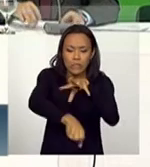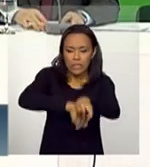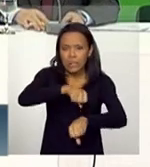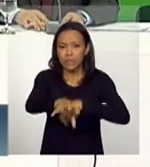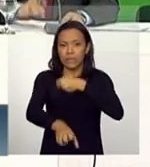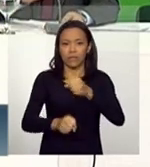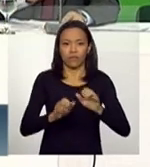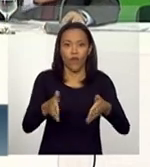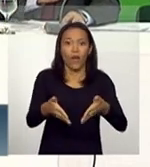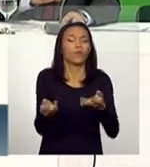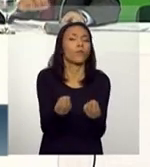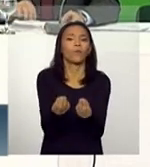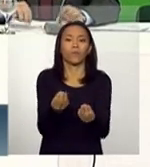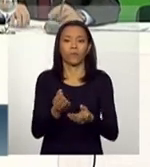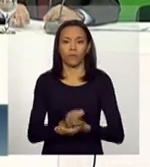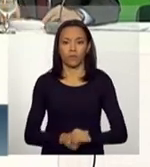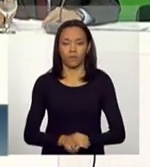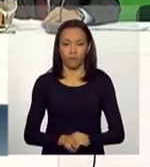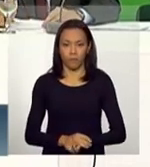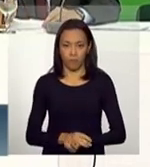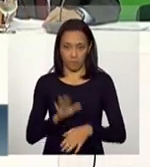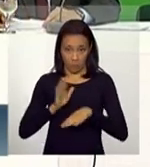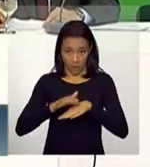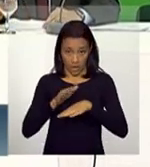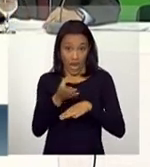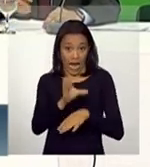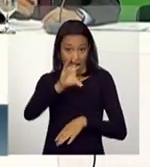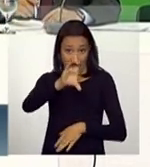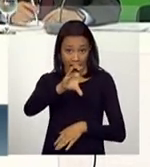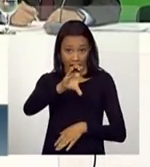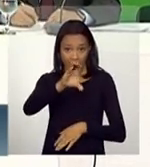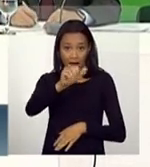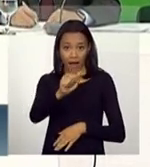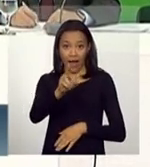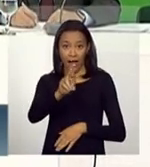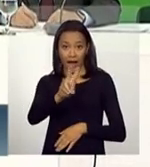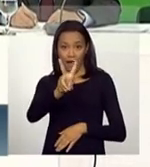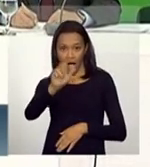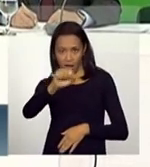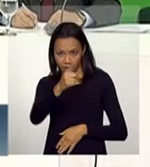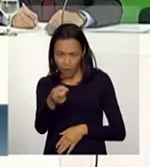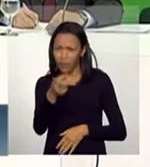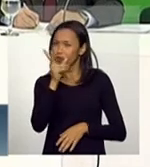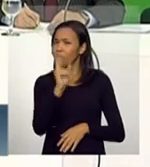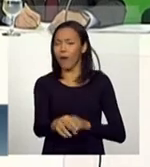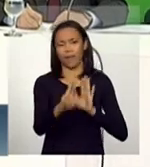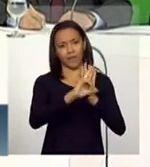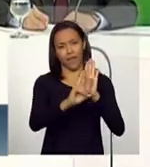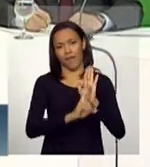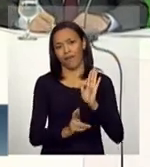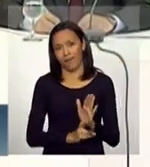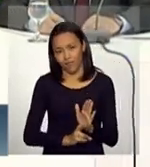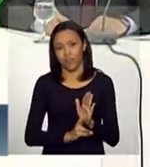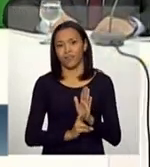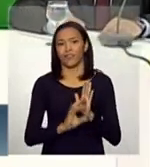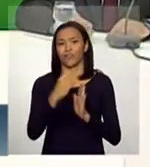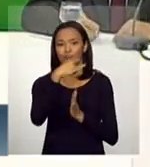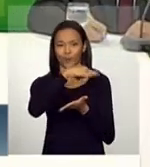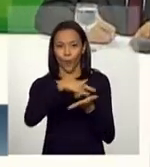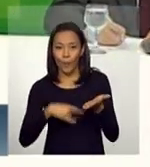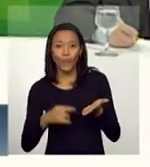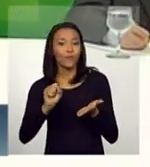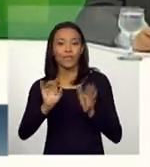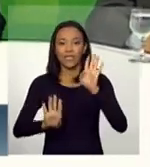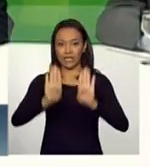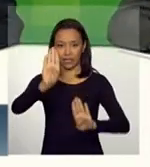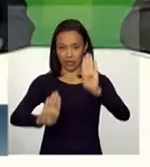Doutor Teuto. Com relação ao carvão, o carvão segue as mesmas regras de licitação. A partir de agora, haverá